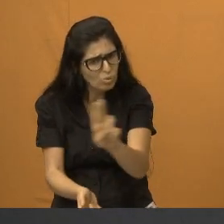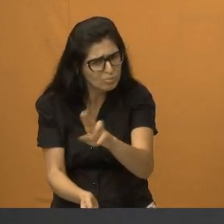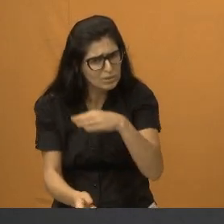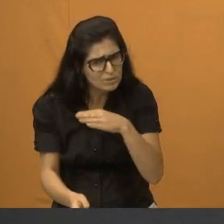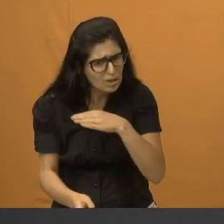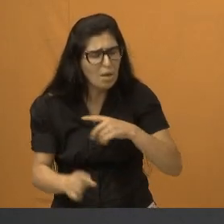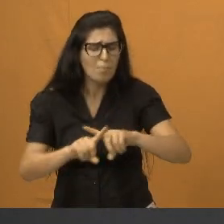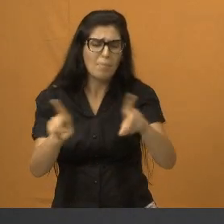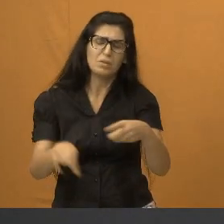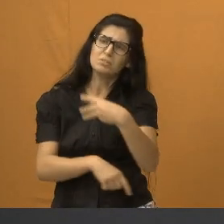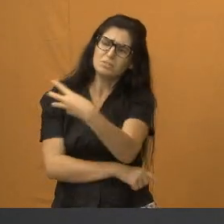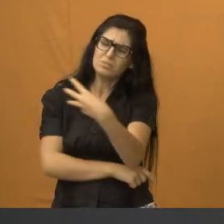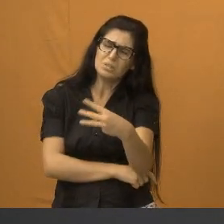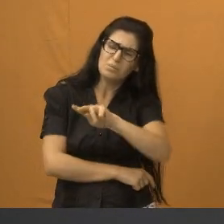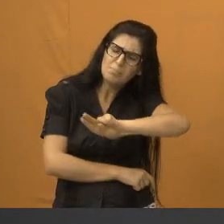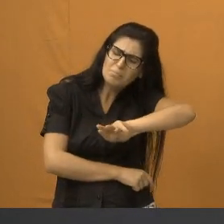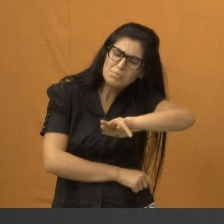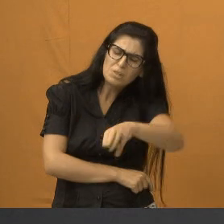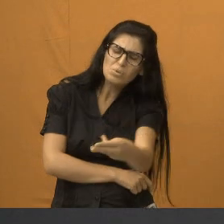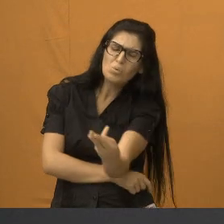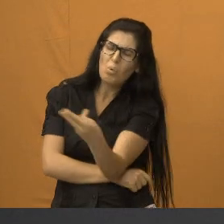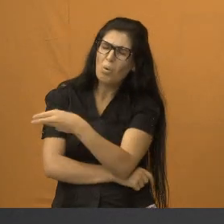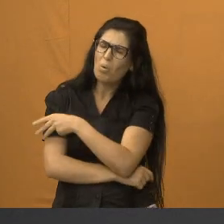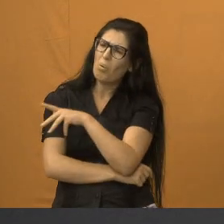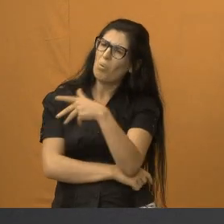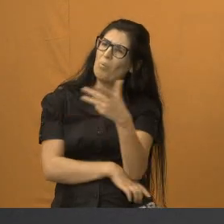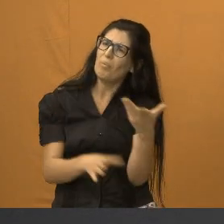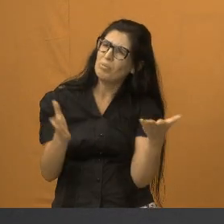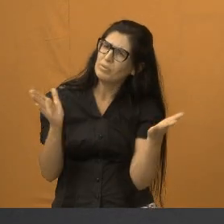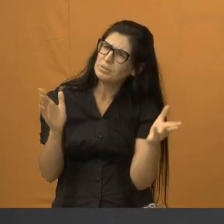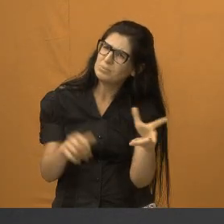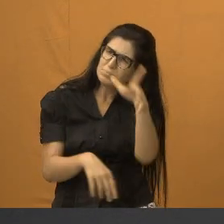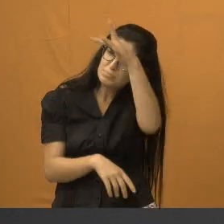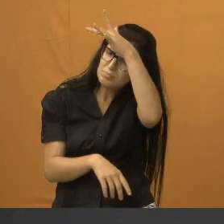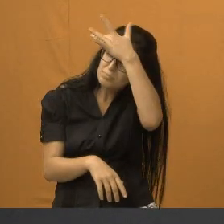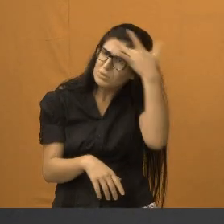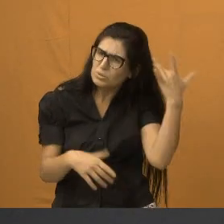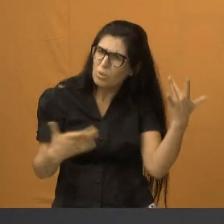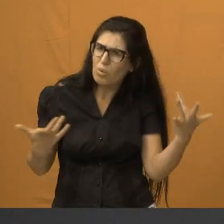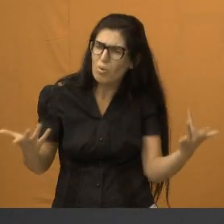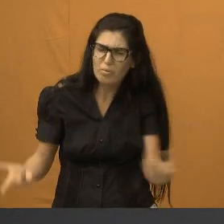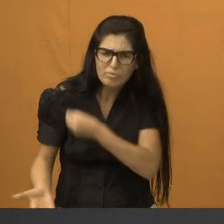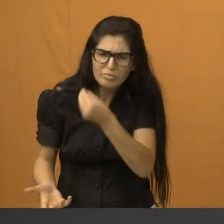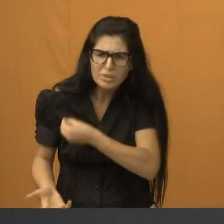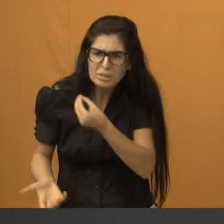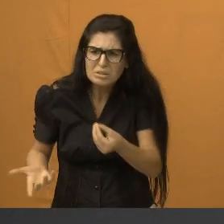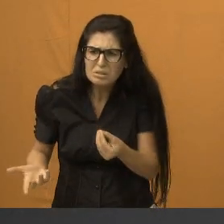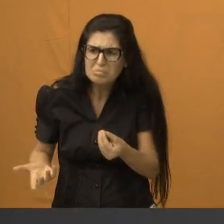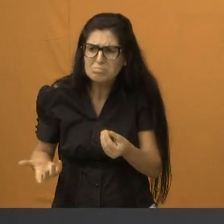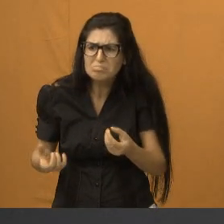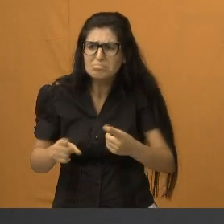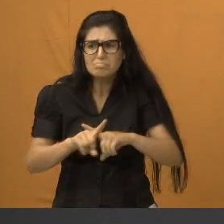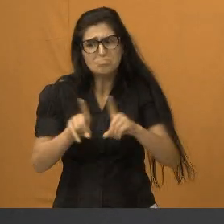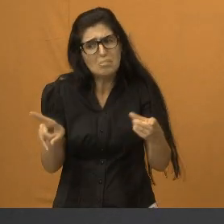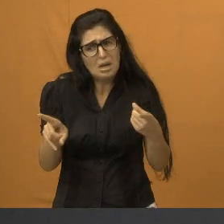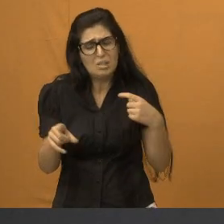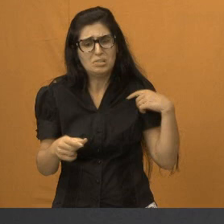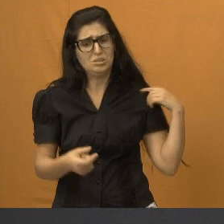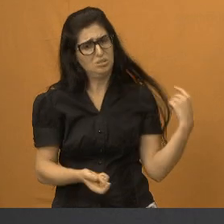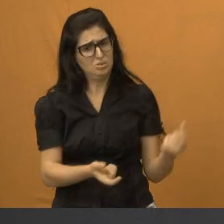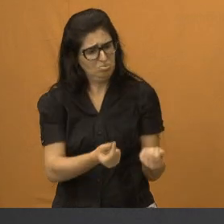33 milhões, né? Mas na questão orçamentária, eu acho que nós somos até bons, né? Isso.